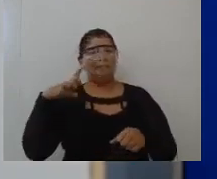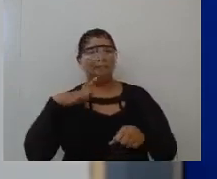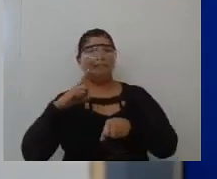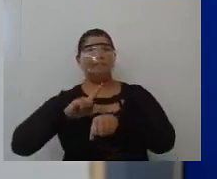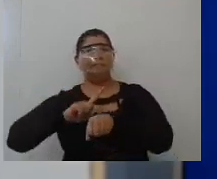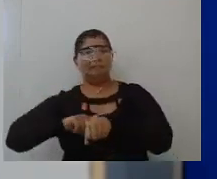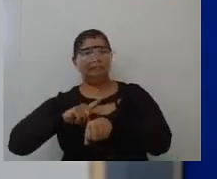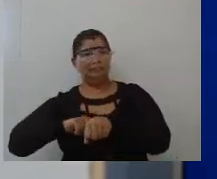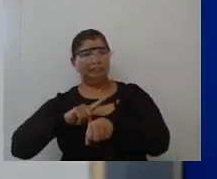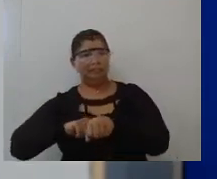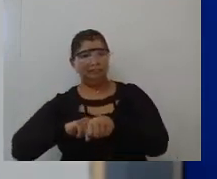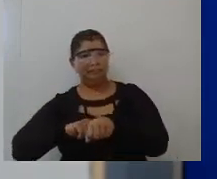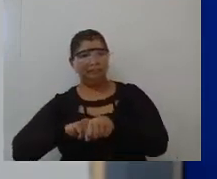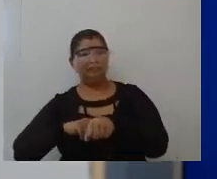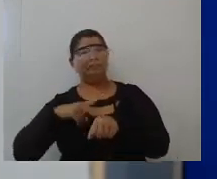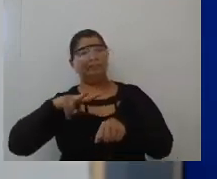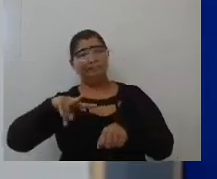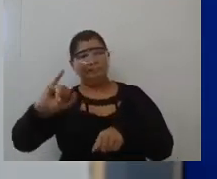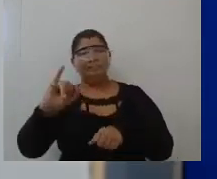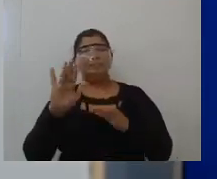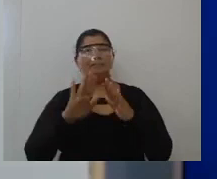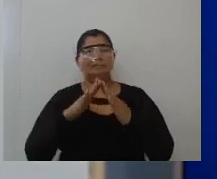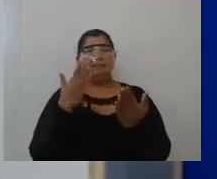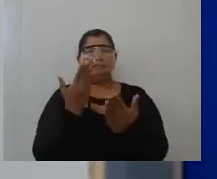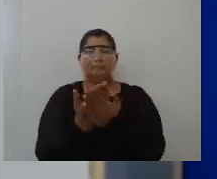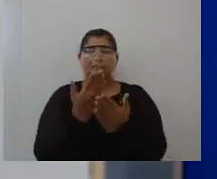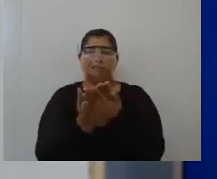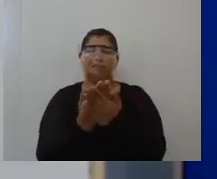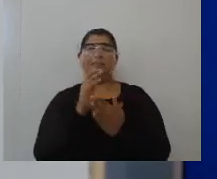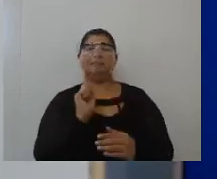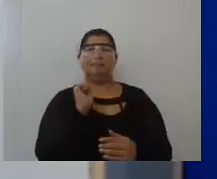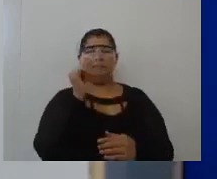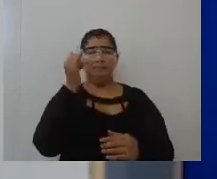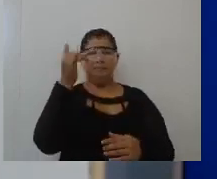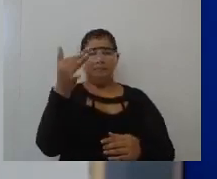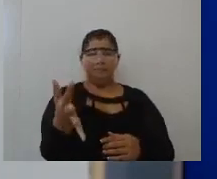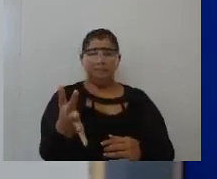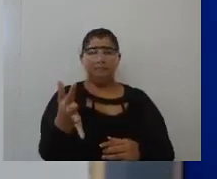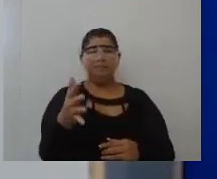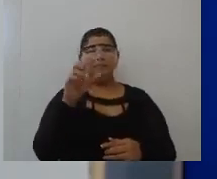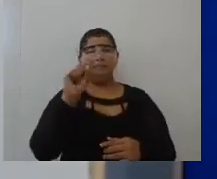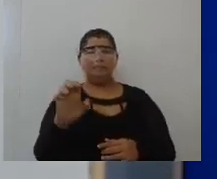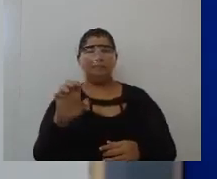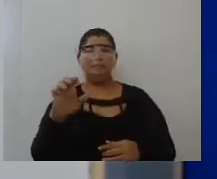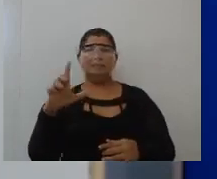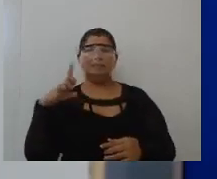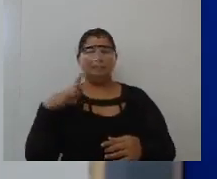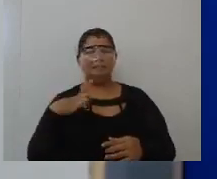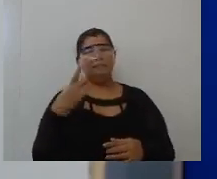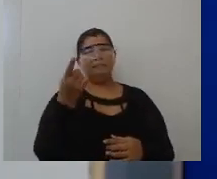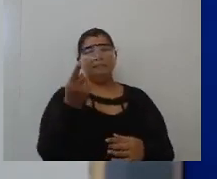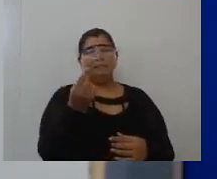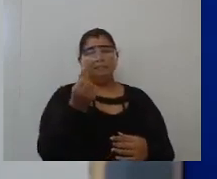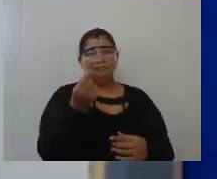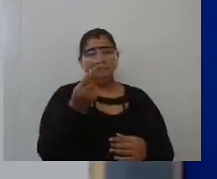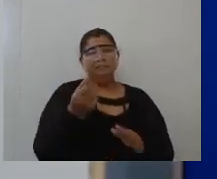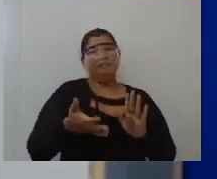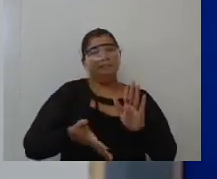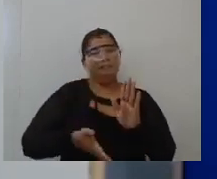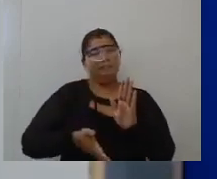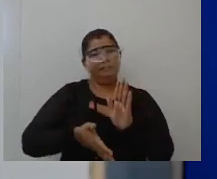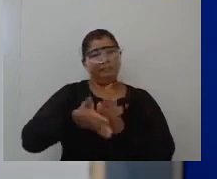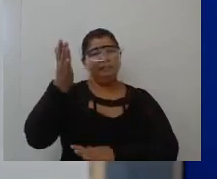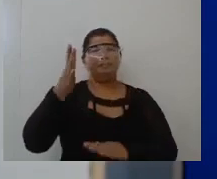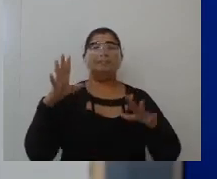tempo, vai estudar pela madrugada. Se tiver dinheiro, viajará